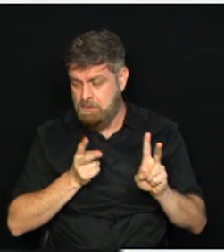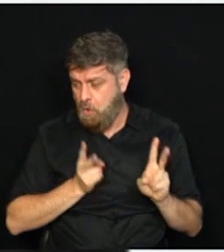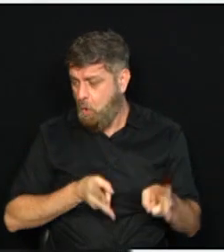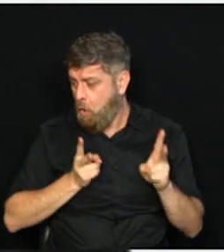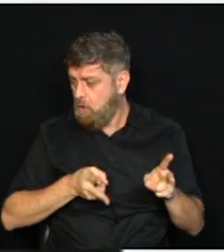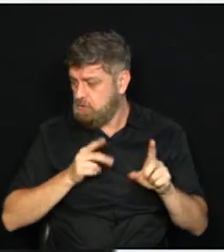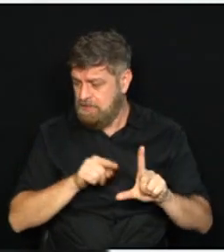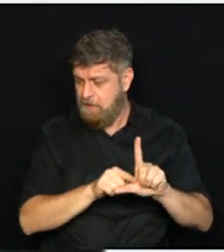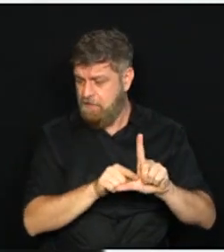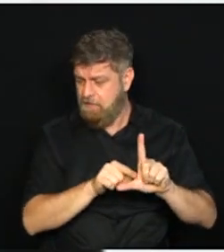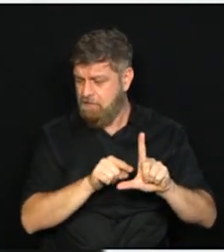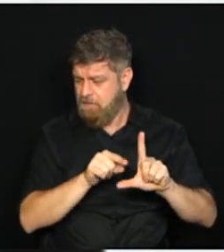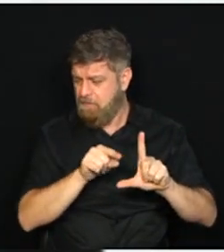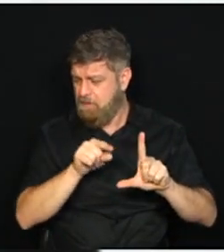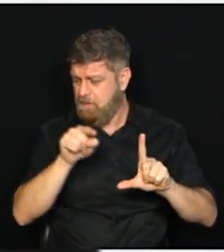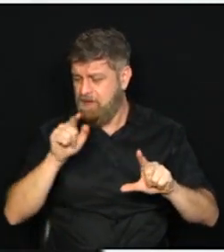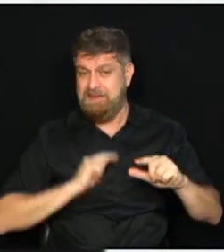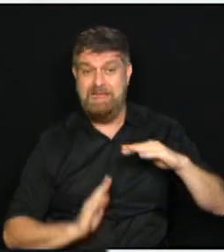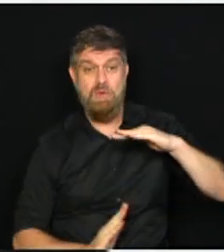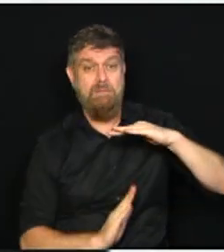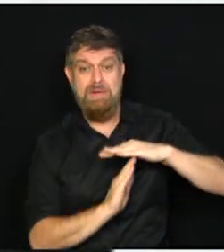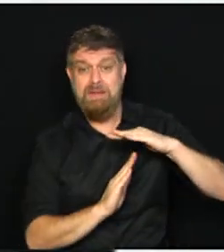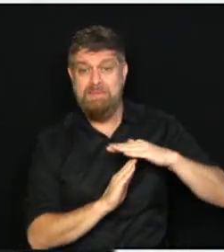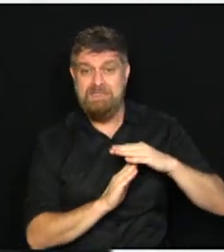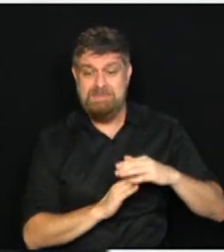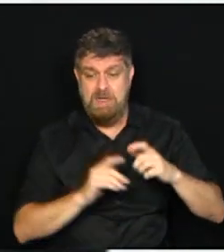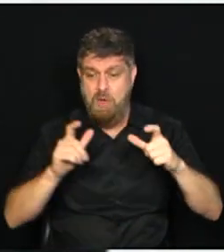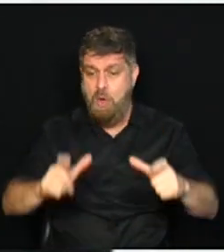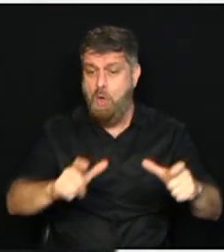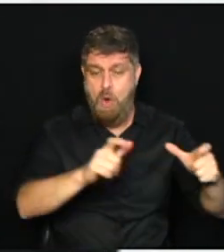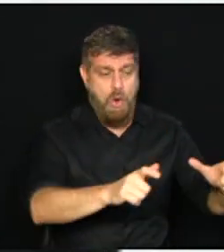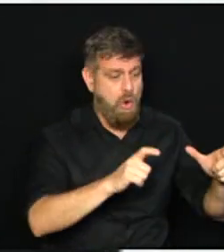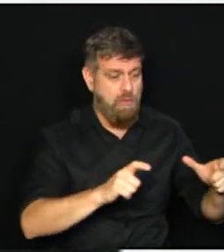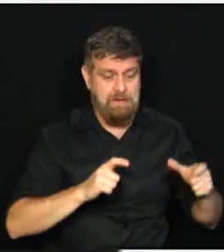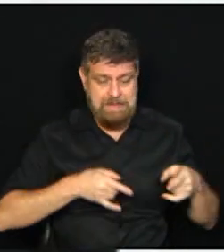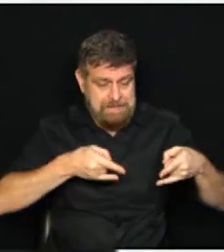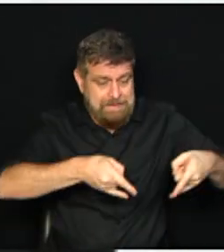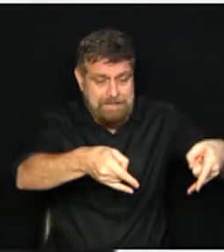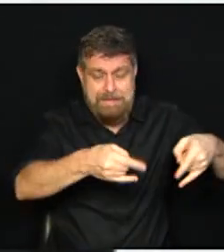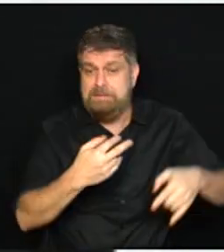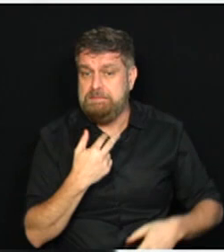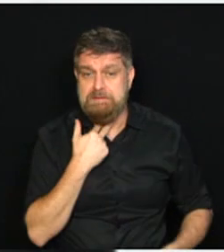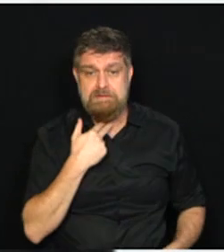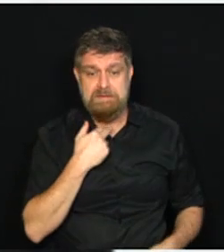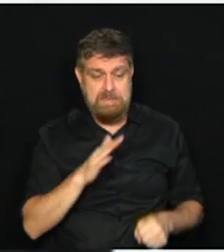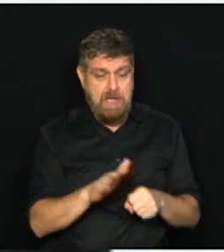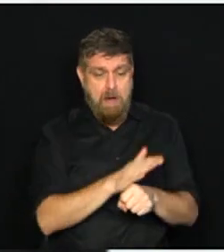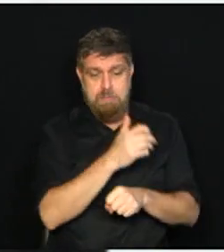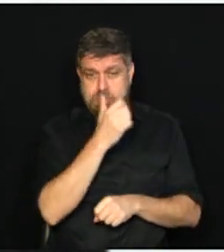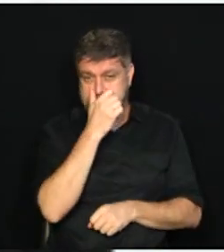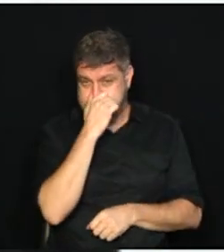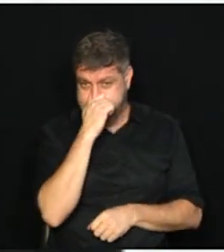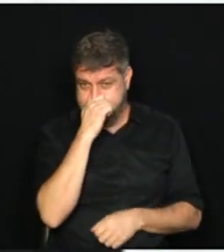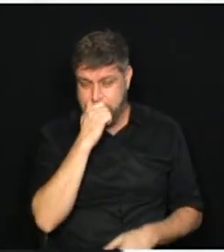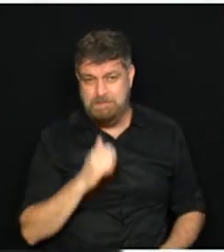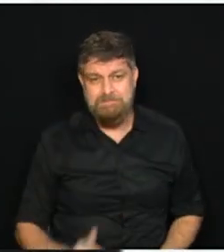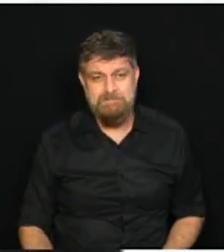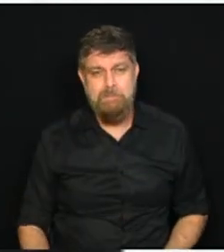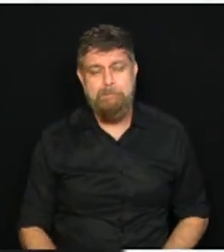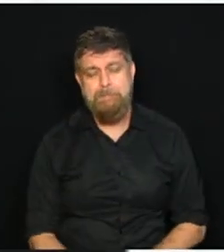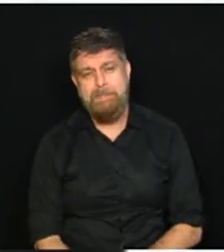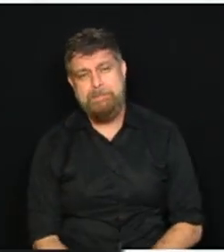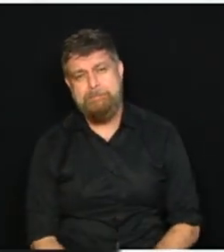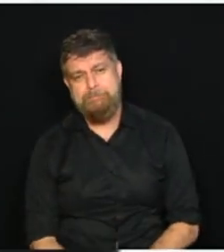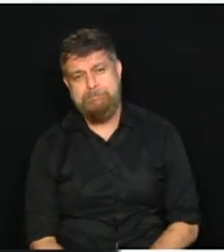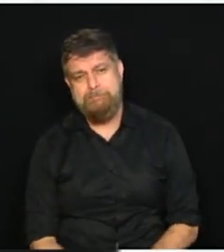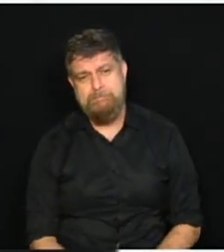demanda, nós temos uma limitação física de expansão da rede hospitalar, da rede pré-hospitalar, e